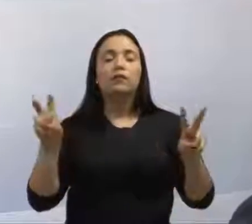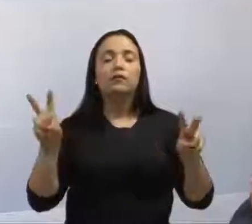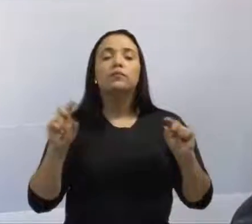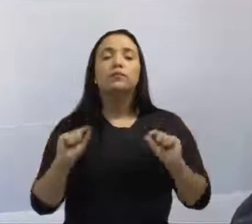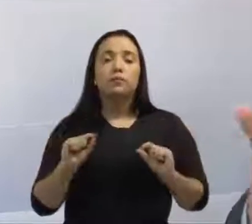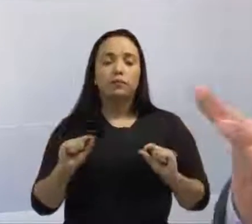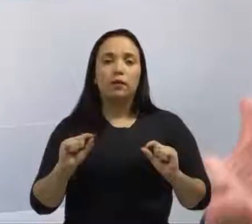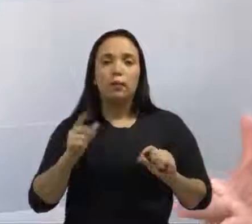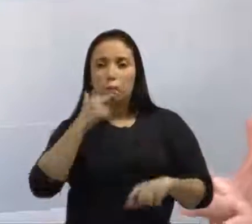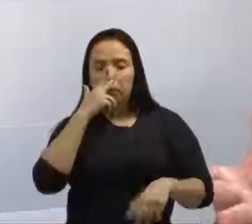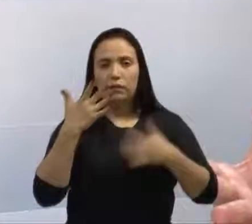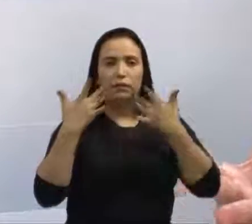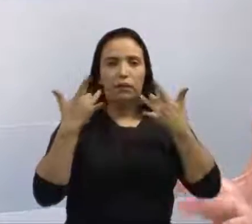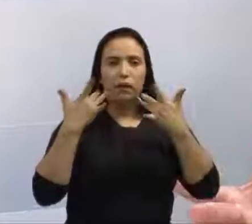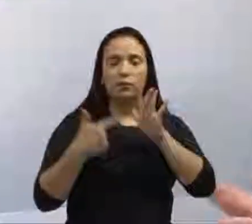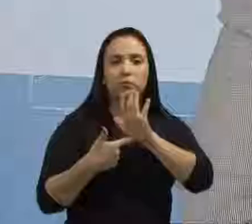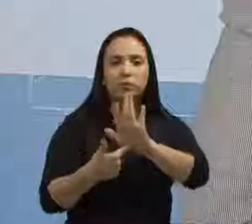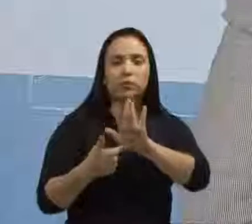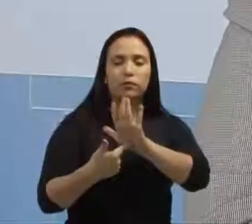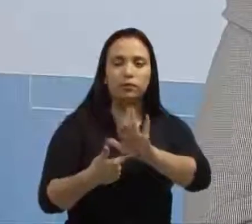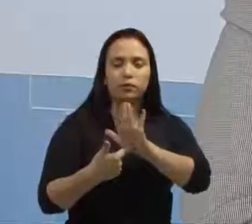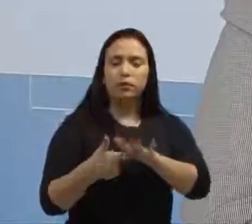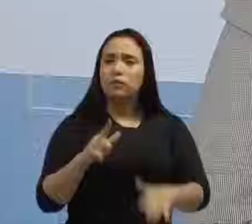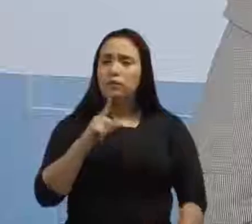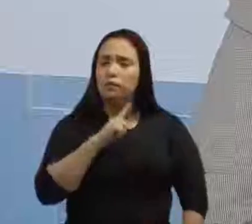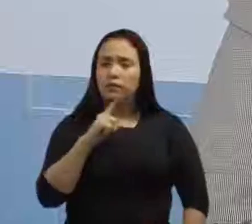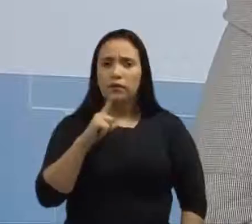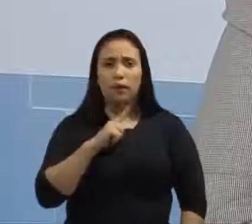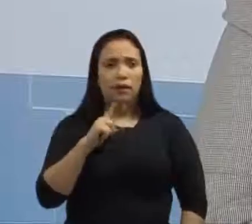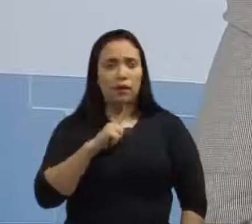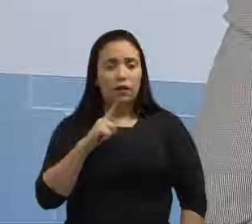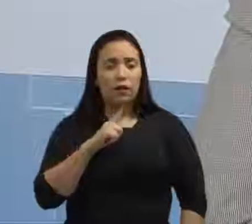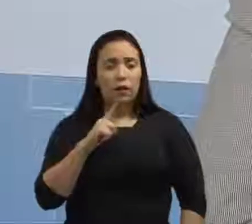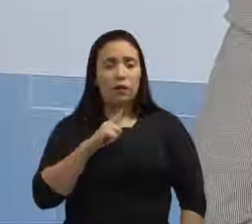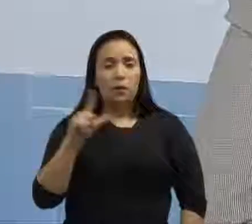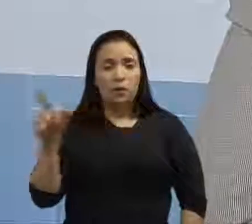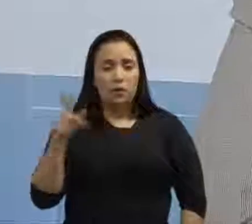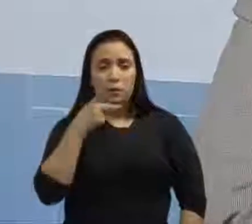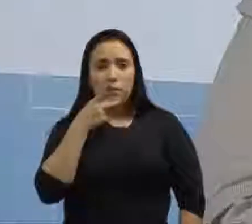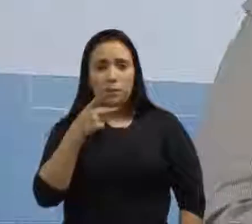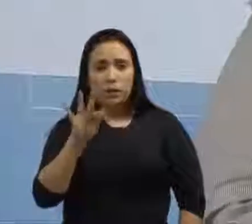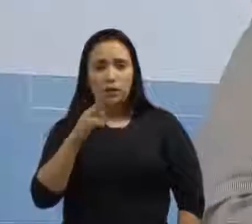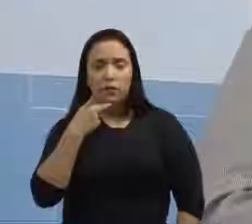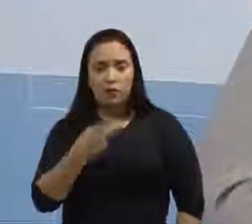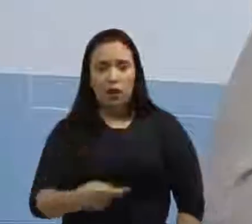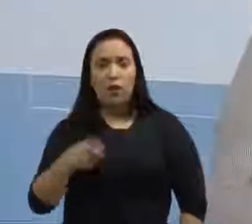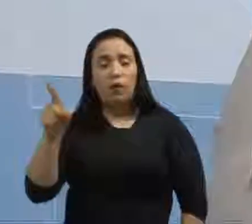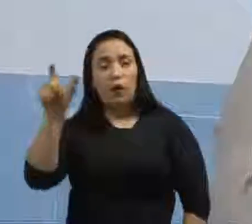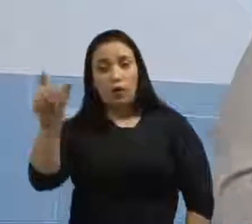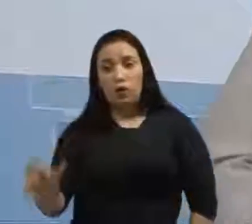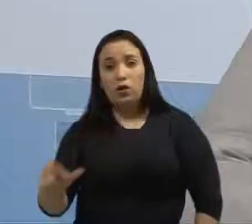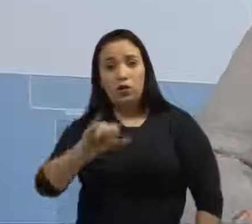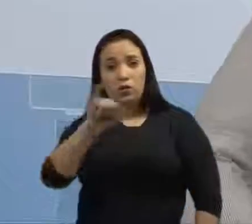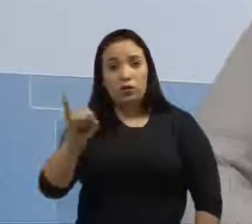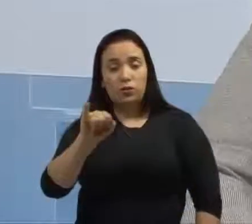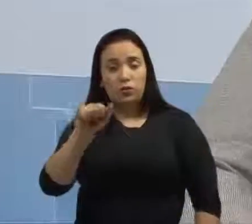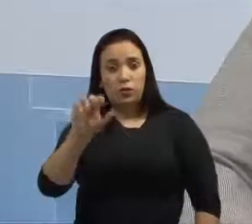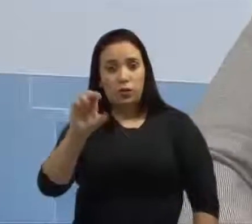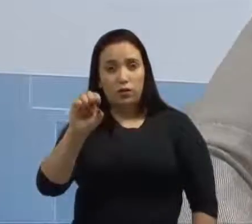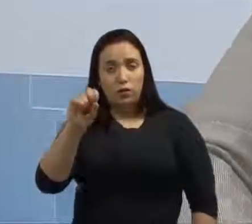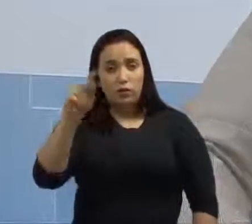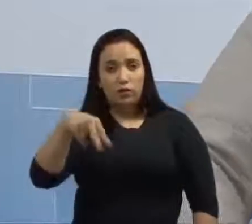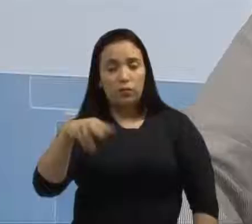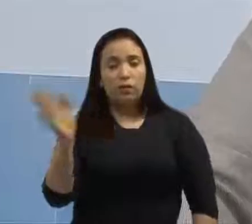Criaram um mantra, uma peça publicitária. Uma peça publicitária. Essa peça publicitária está indo longe demais. Agora disseram o seguinte, que o Jacques